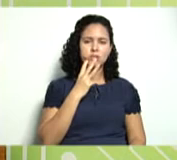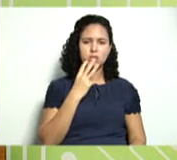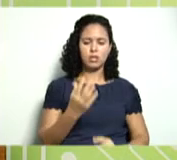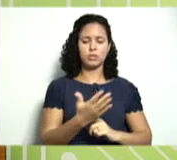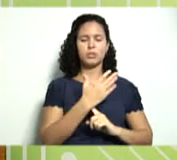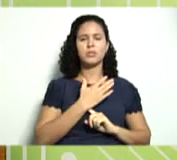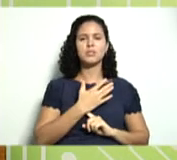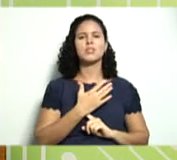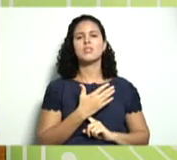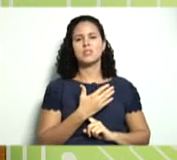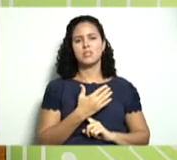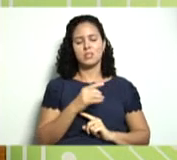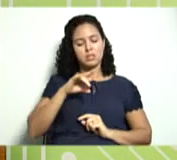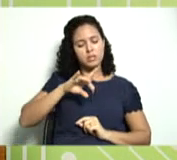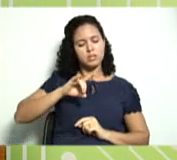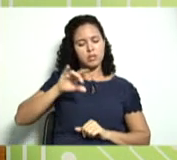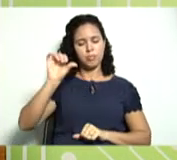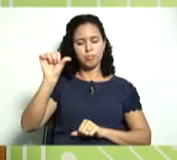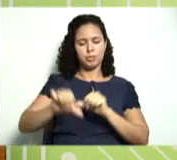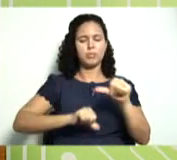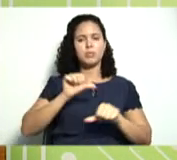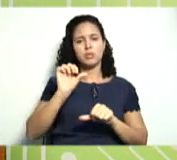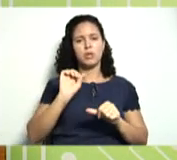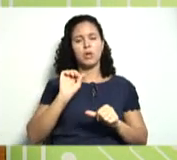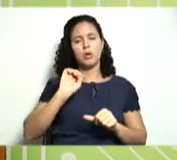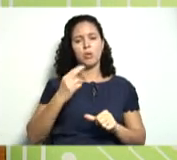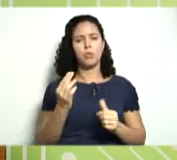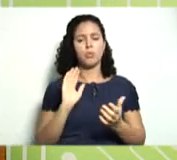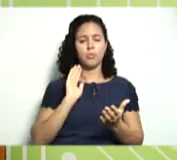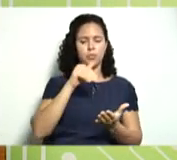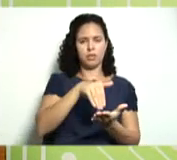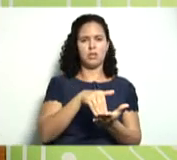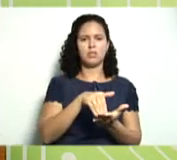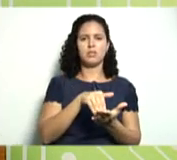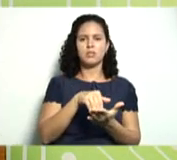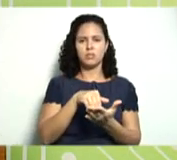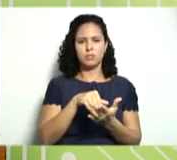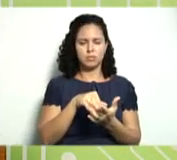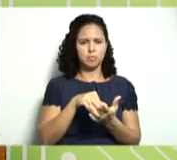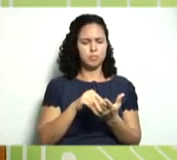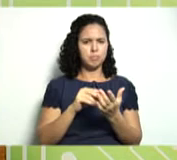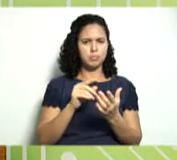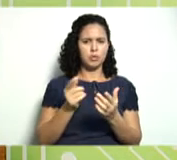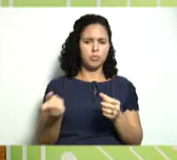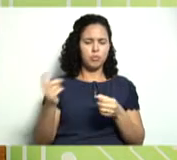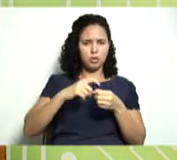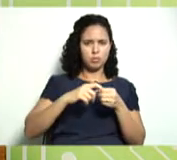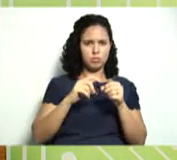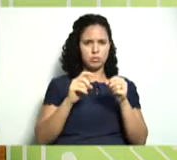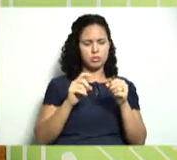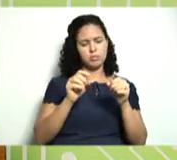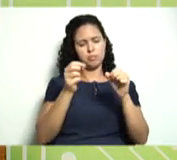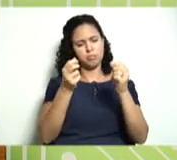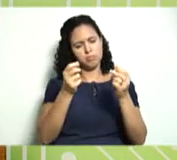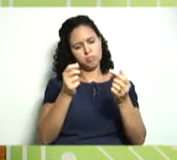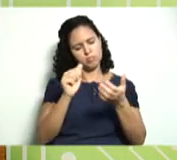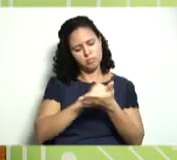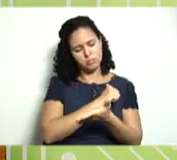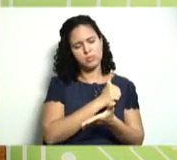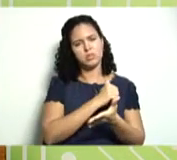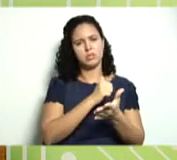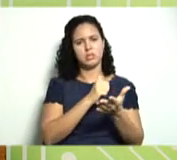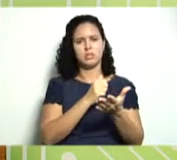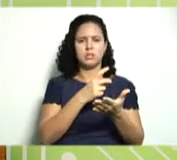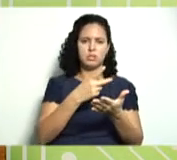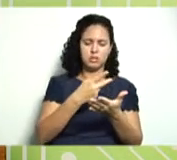parceiro que você no final do seu trabalho pode fazer essa correção tranquilamente não perder tempo que toda vez que aparecer uma situação